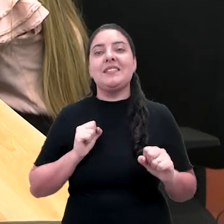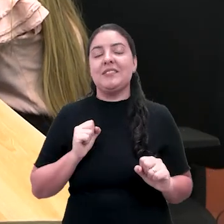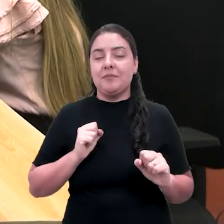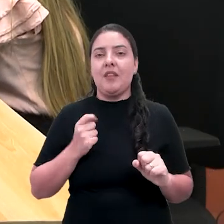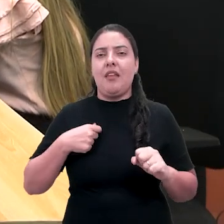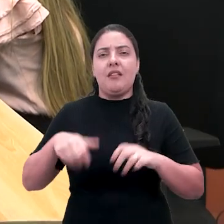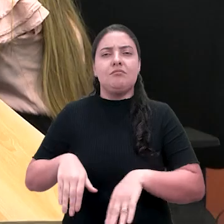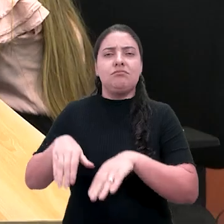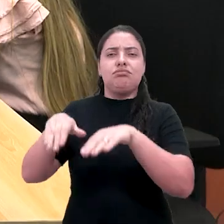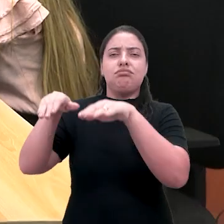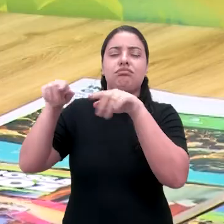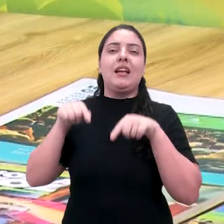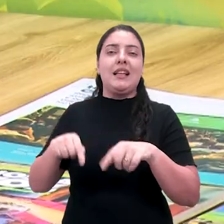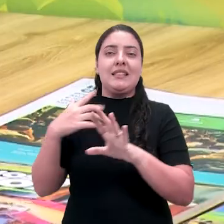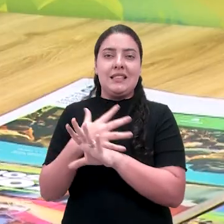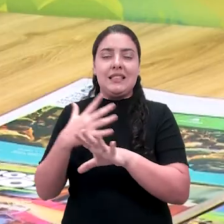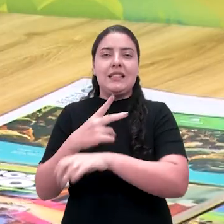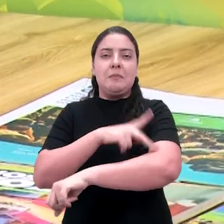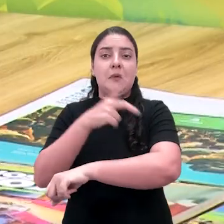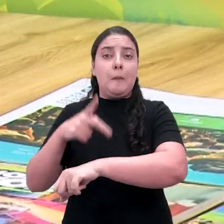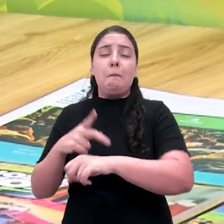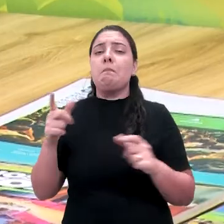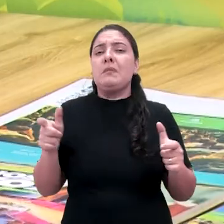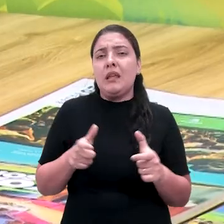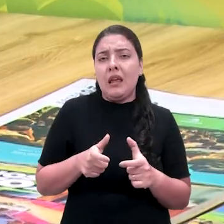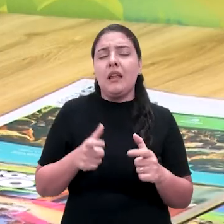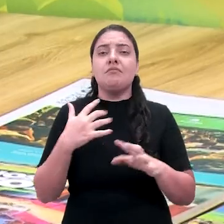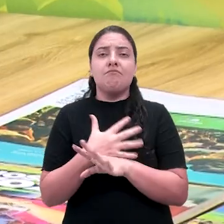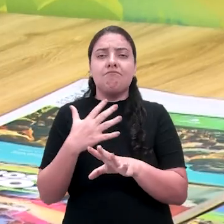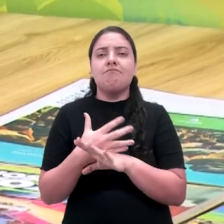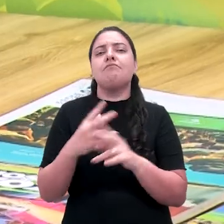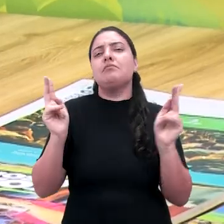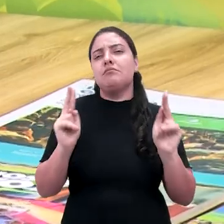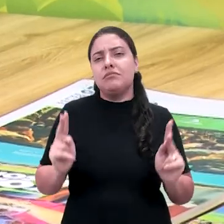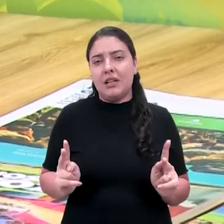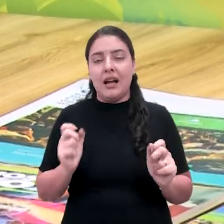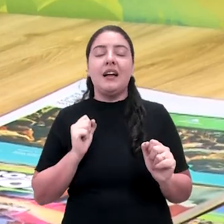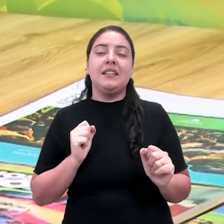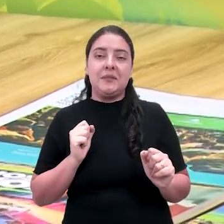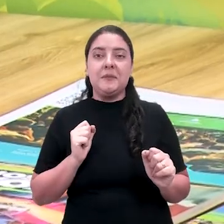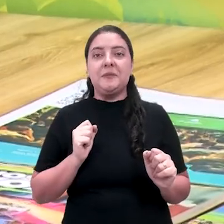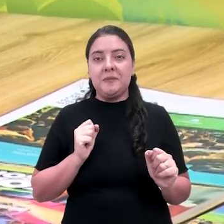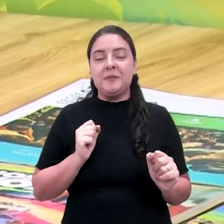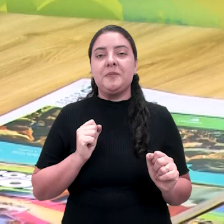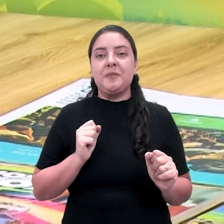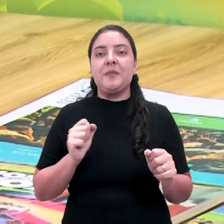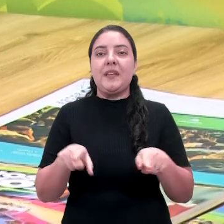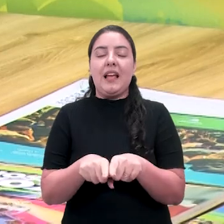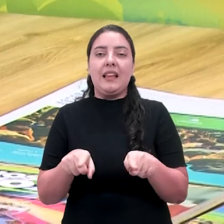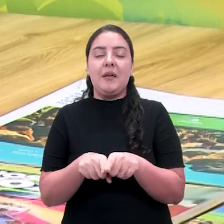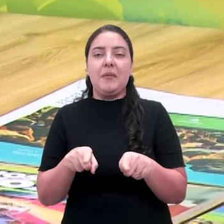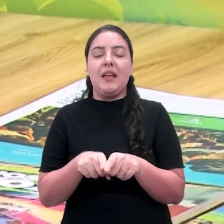Então, eu cresci ali nessa cidade pequena, pacata, como o próprio nome fala, Verdade.